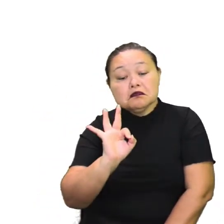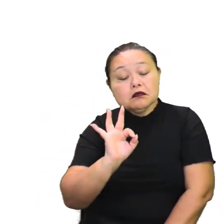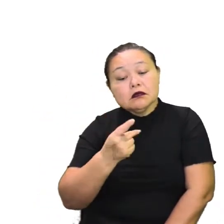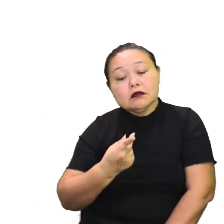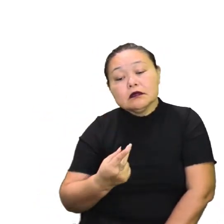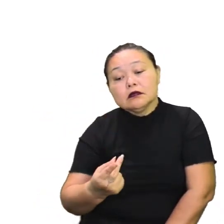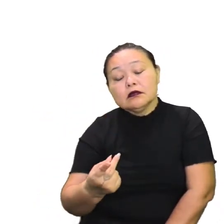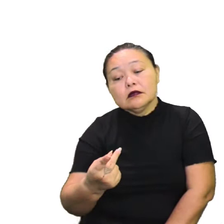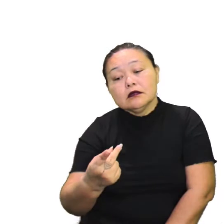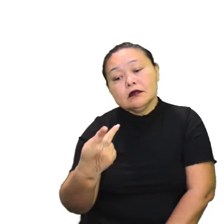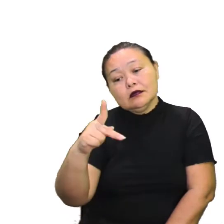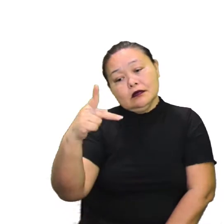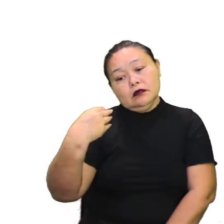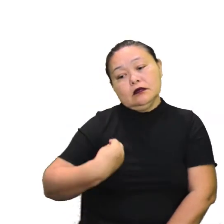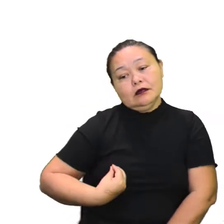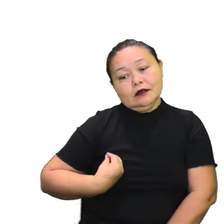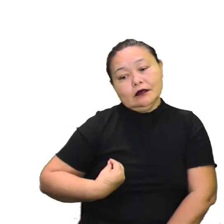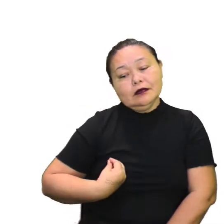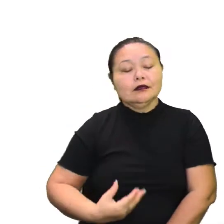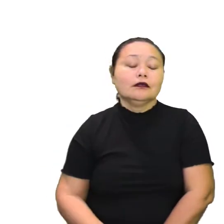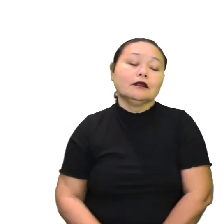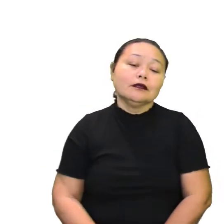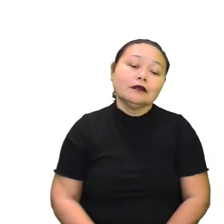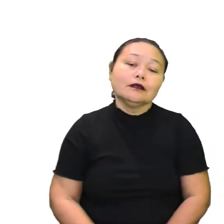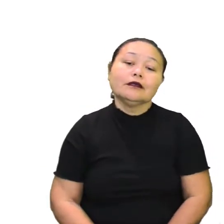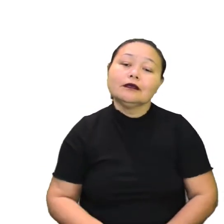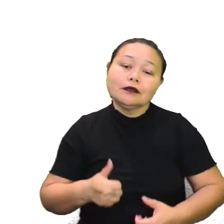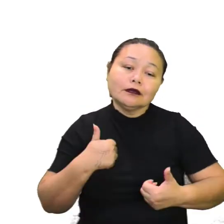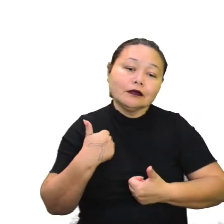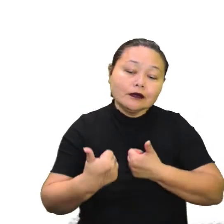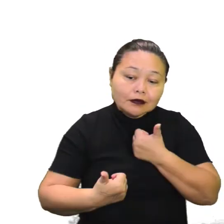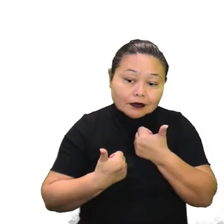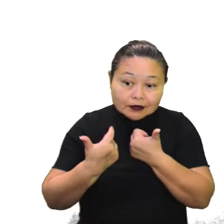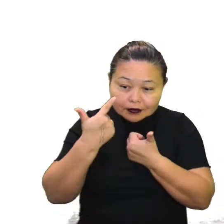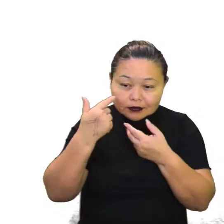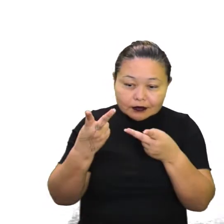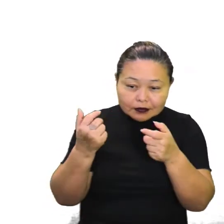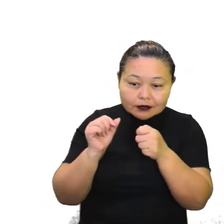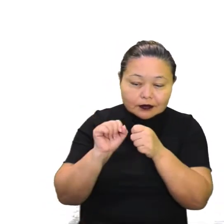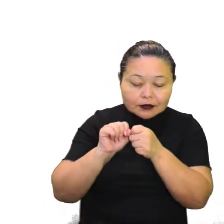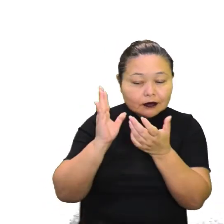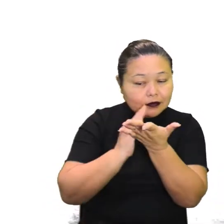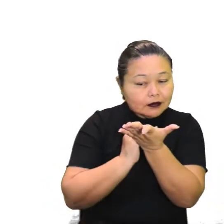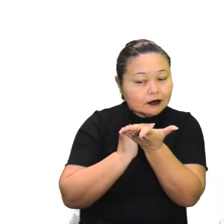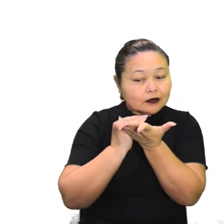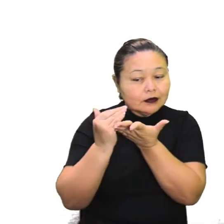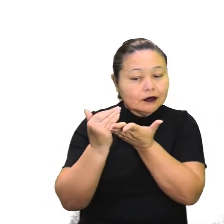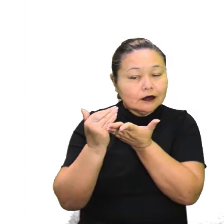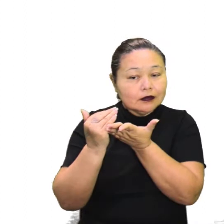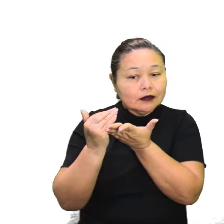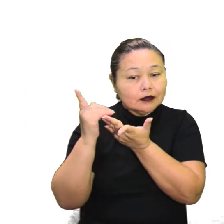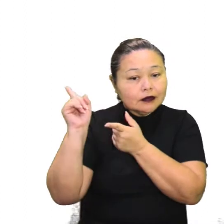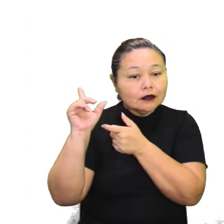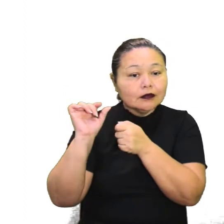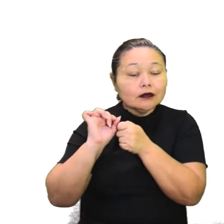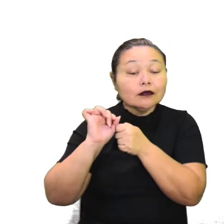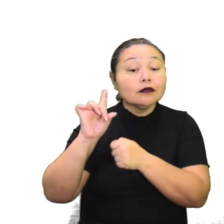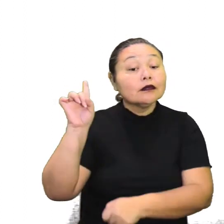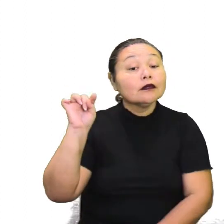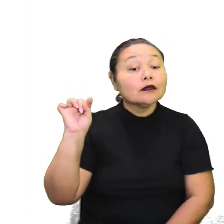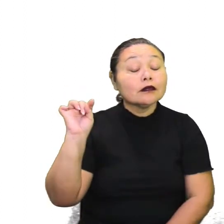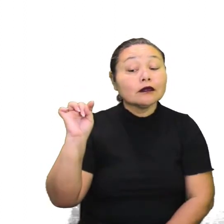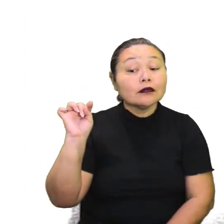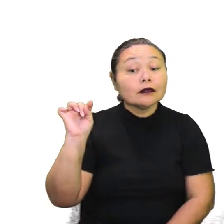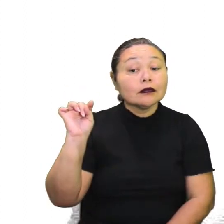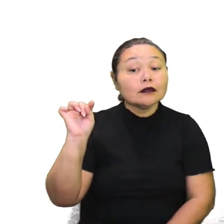Menos seria eterno em tua vida. Beleza, então você percebe de início já, né? Nesse soneto que nós